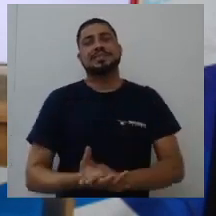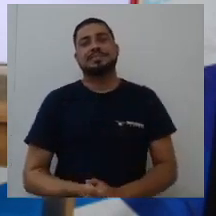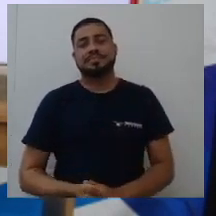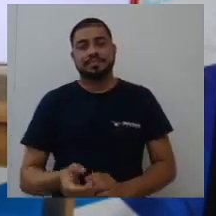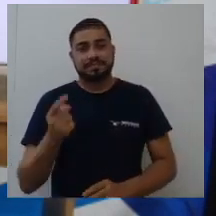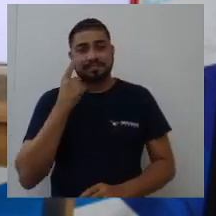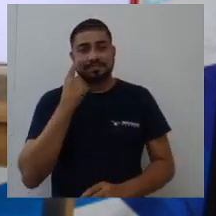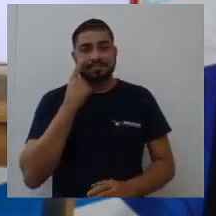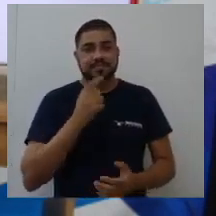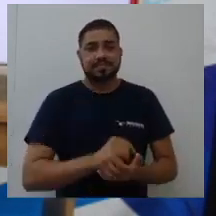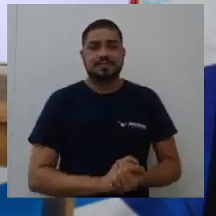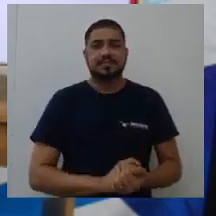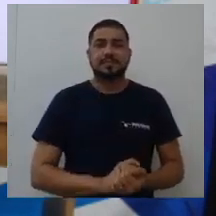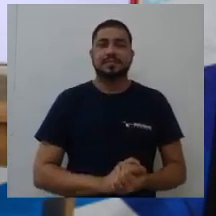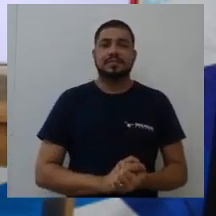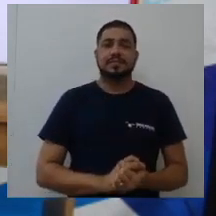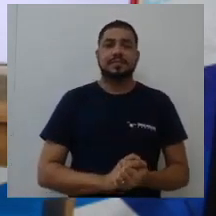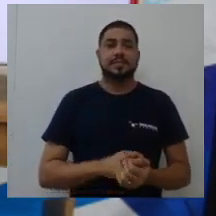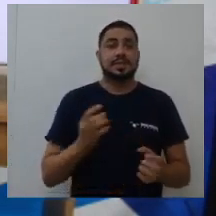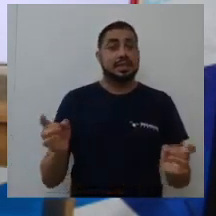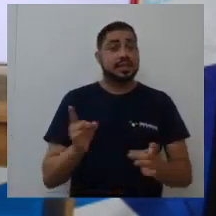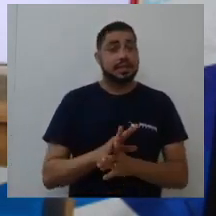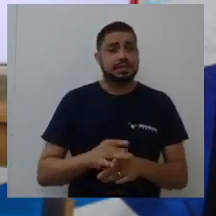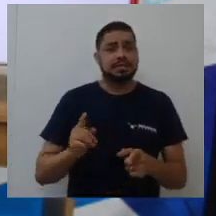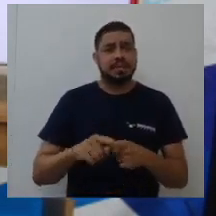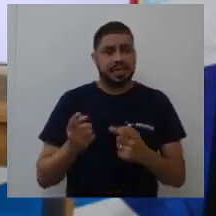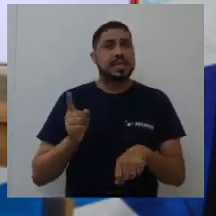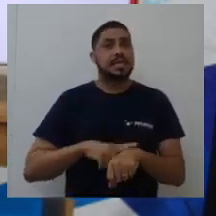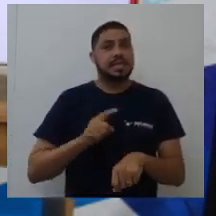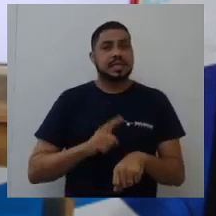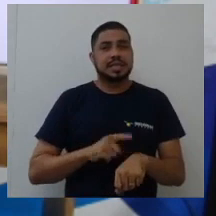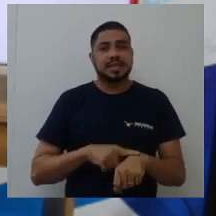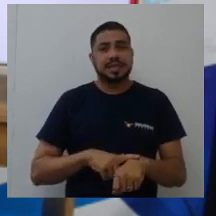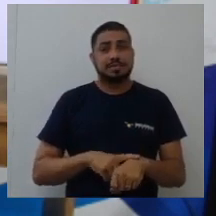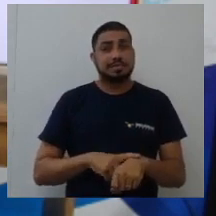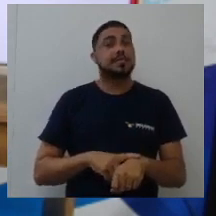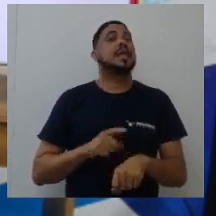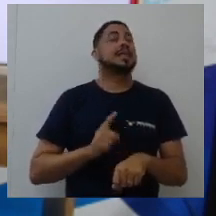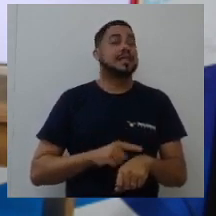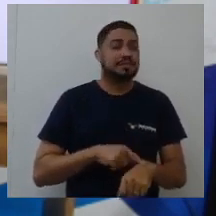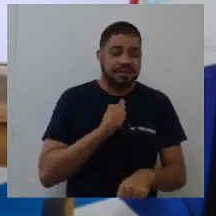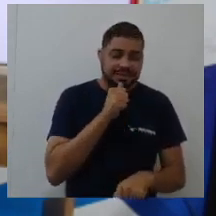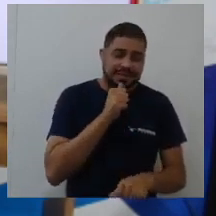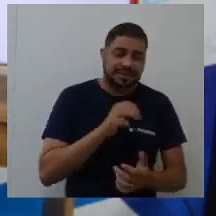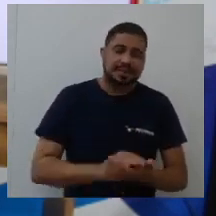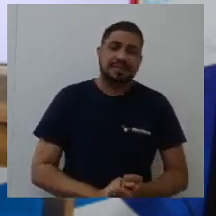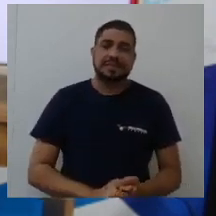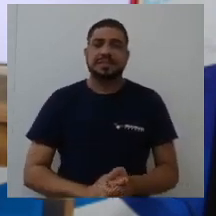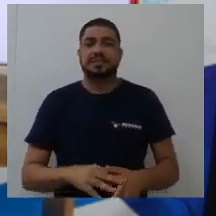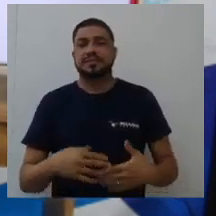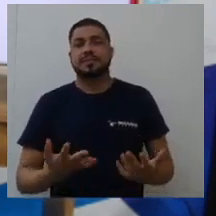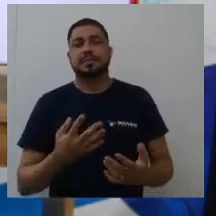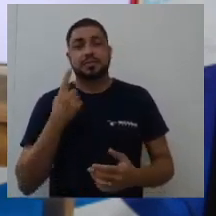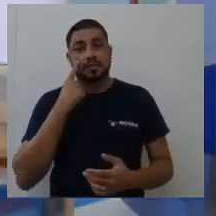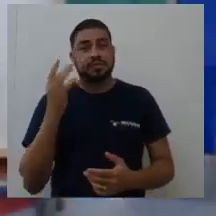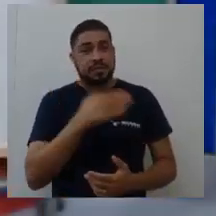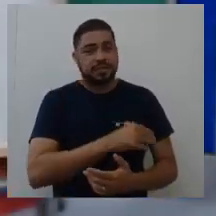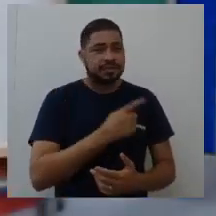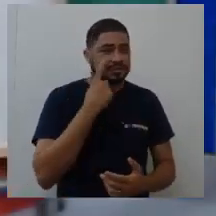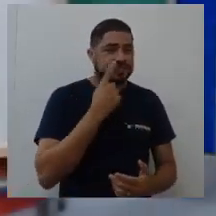Vê bem. A gente tá terminando aqui, mas que dá tempo aqui. Dá tempo. Vamos lá. Olha só. Vamos lá.